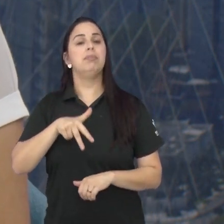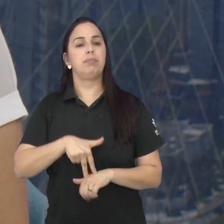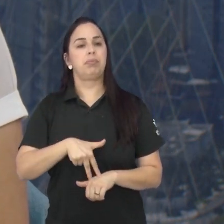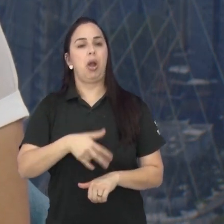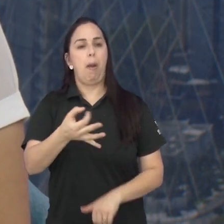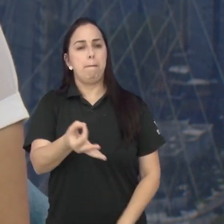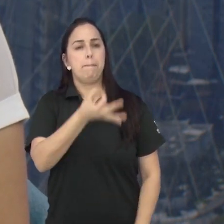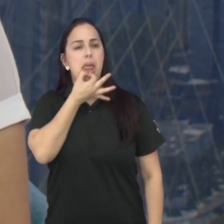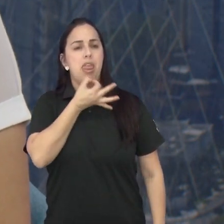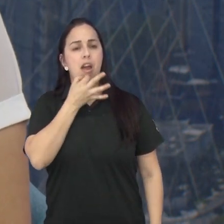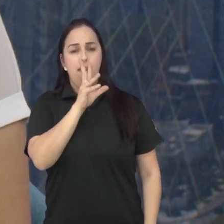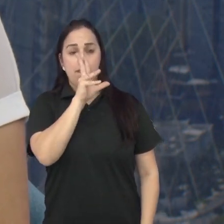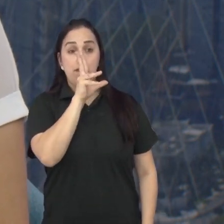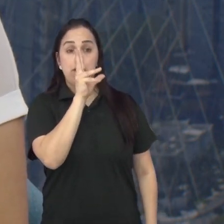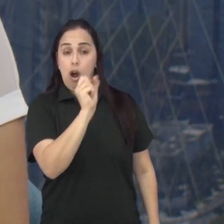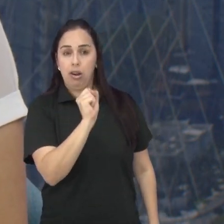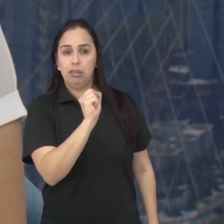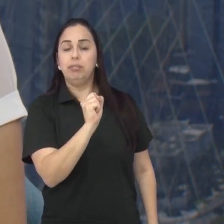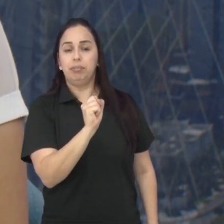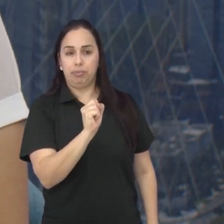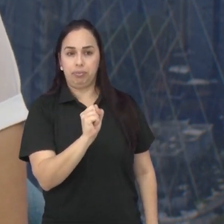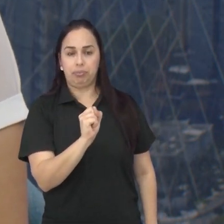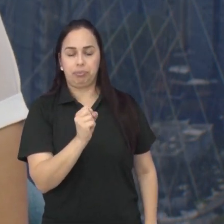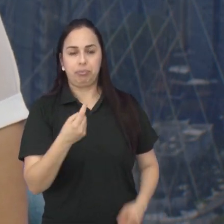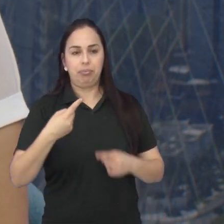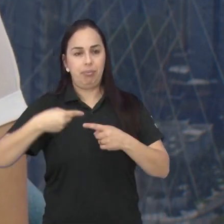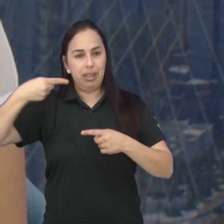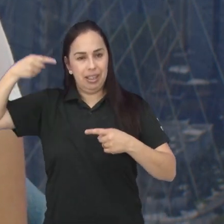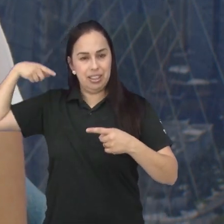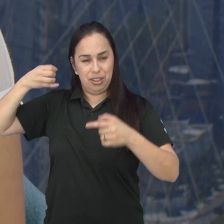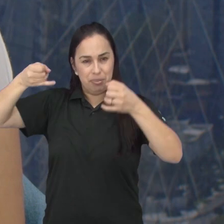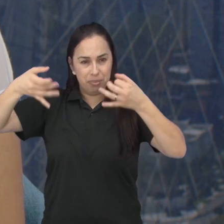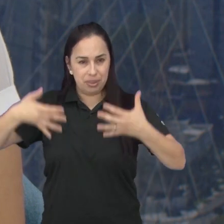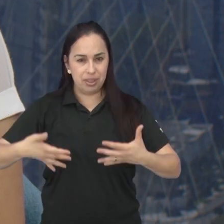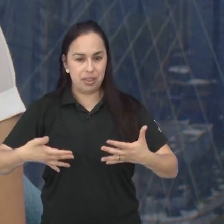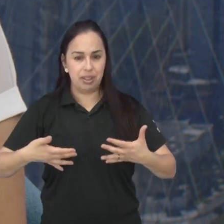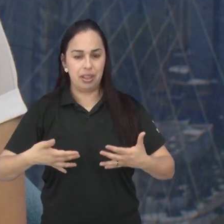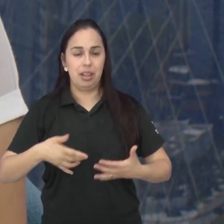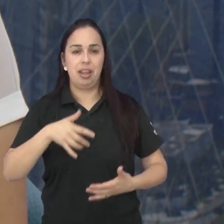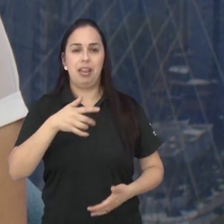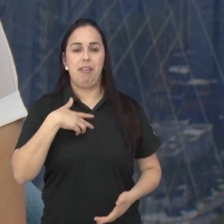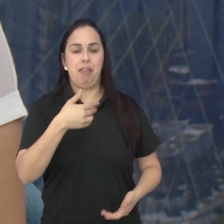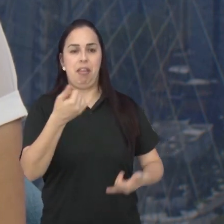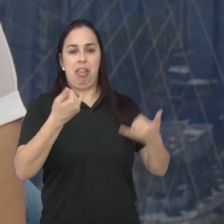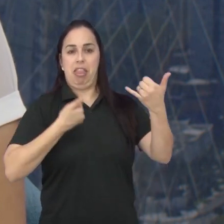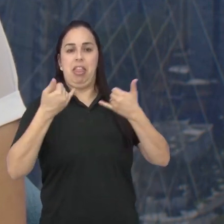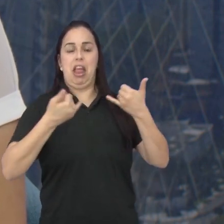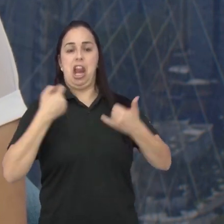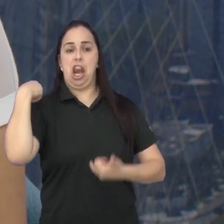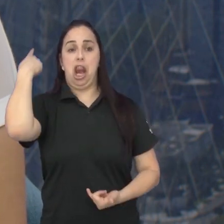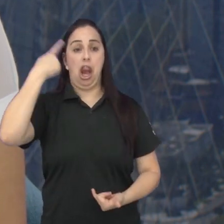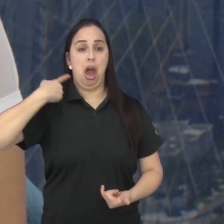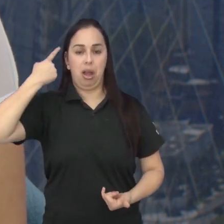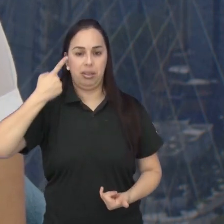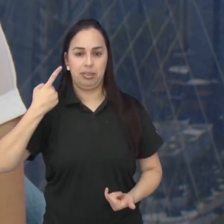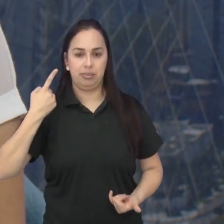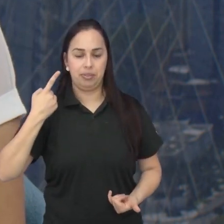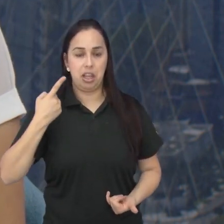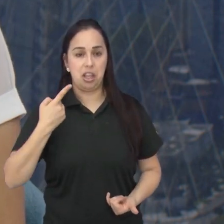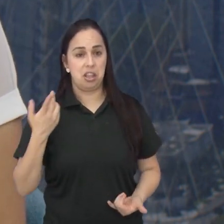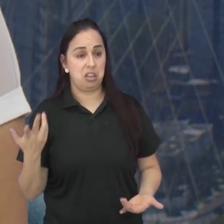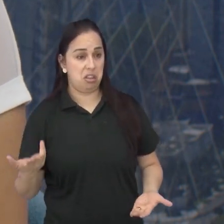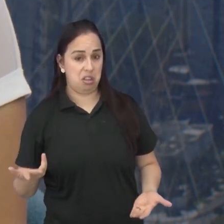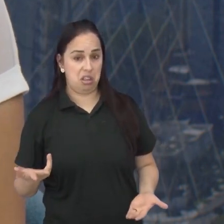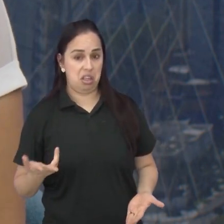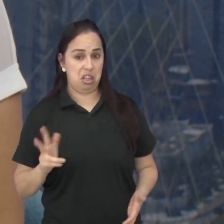né? Você tem essa, como eu falava antes, né? Nossa, é a louca, né? Então, olha só a